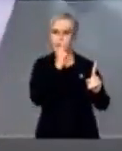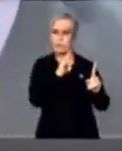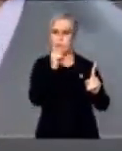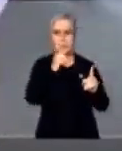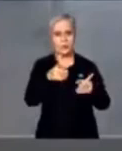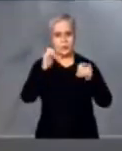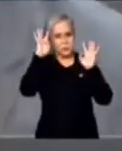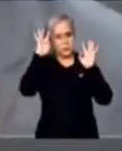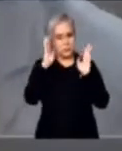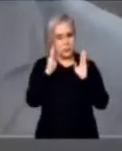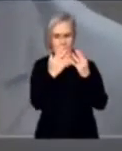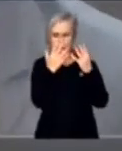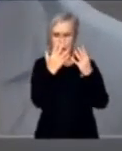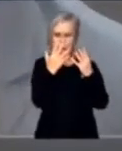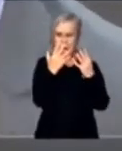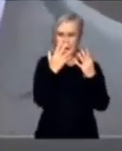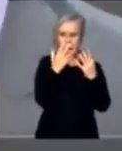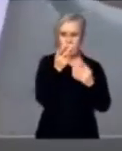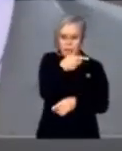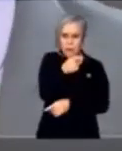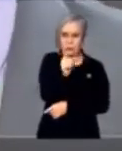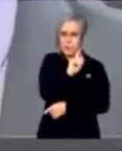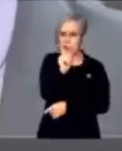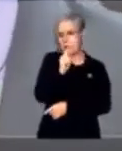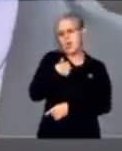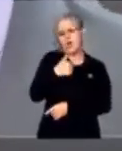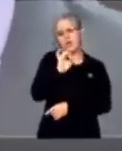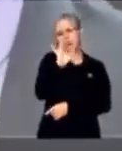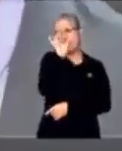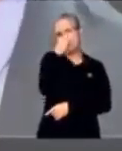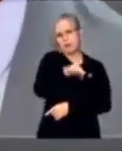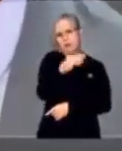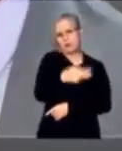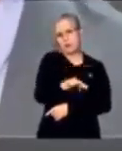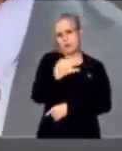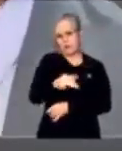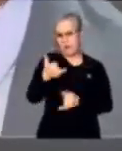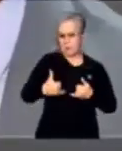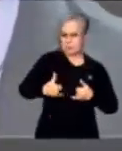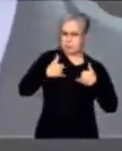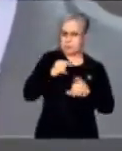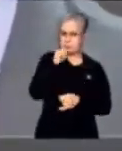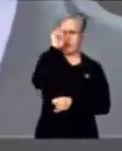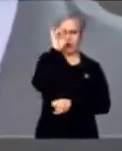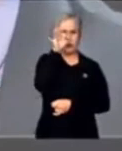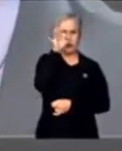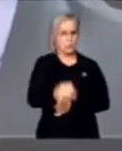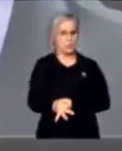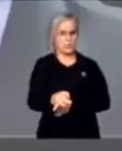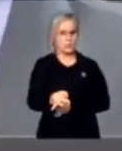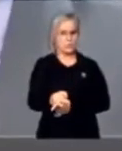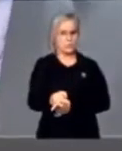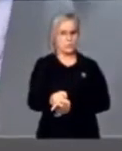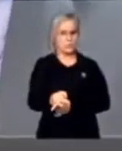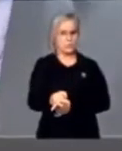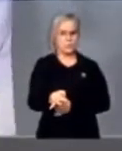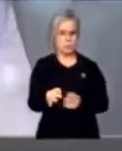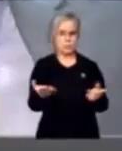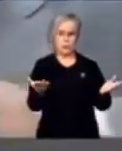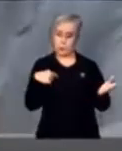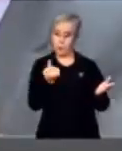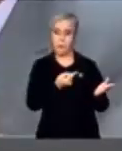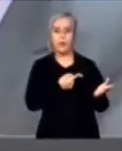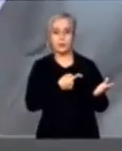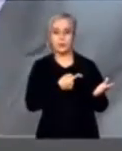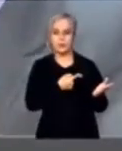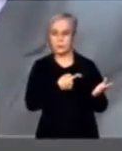reconhecer que cometeram um erro sequer. Eles só acertaram. A arrogância. Só acertaram. E então nós perdoaremos